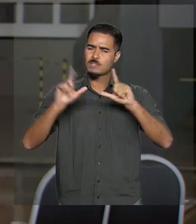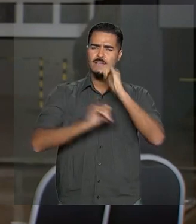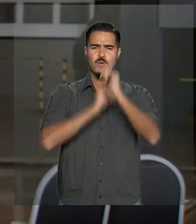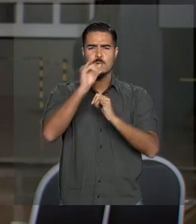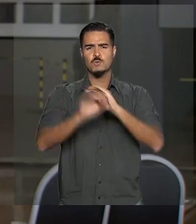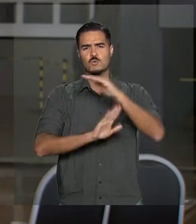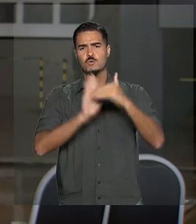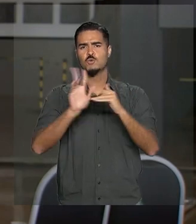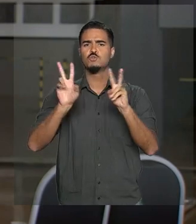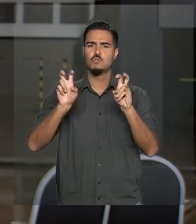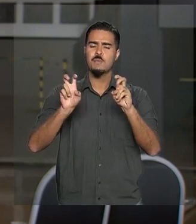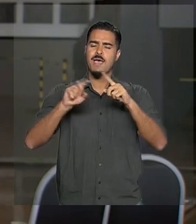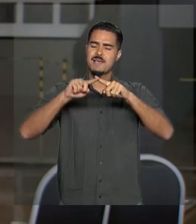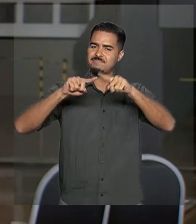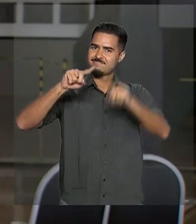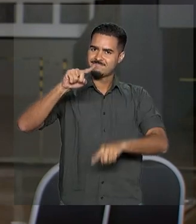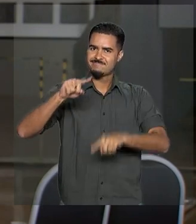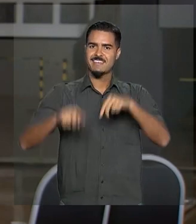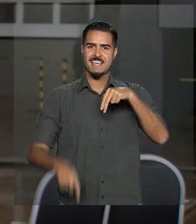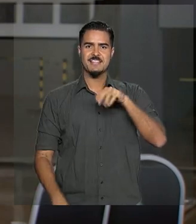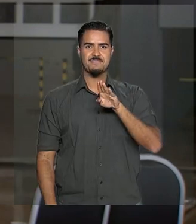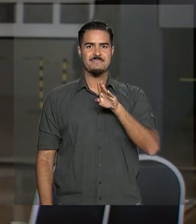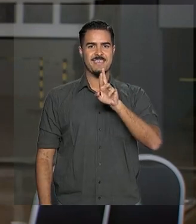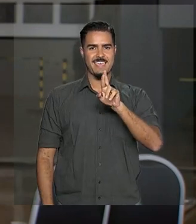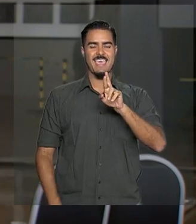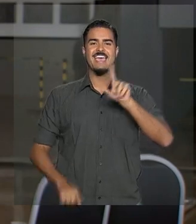outras informações ao longo da nossa